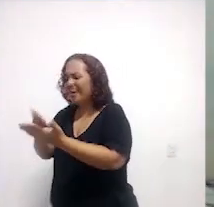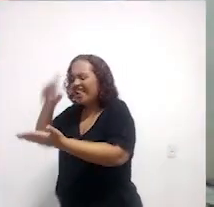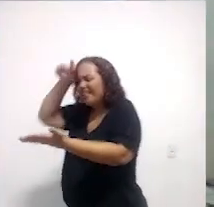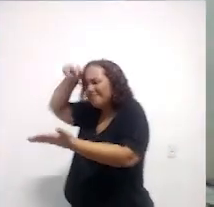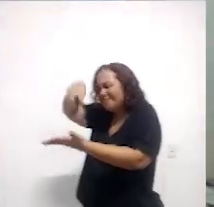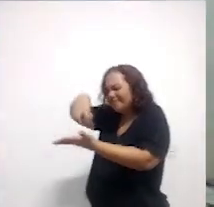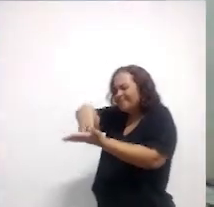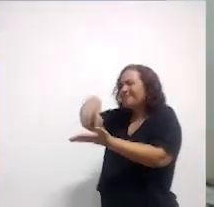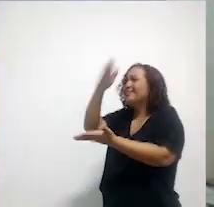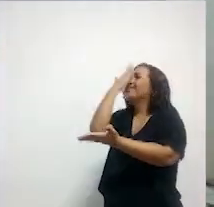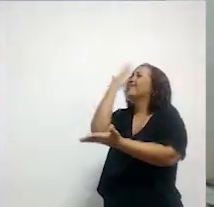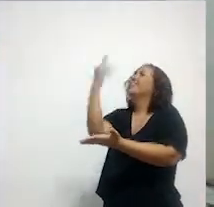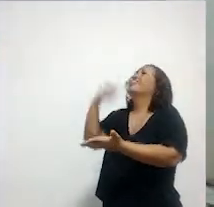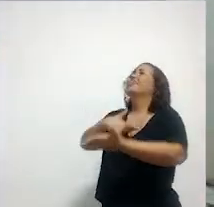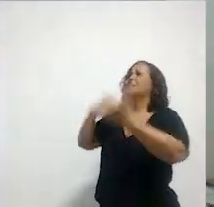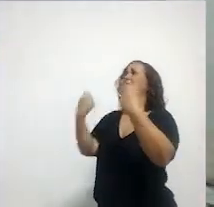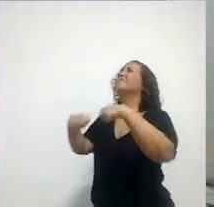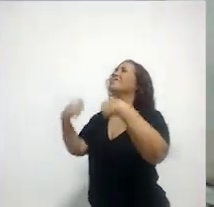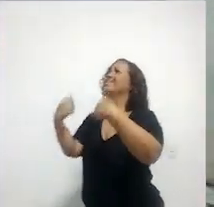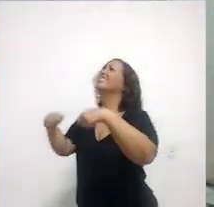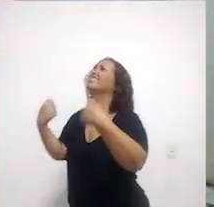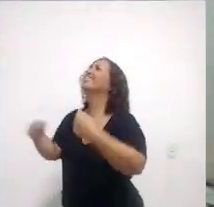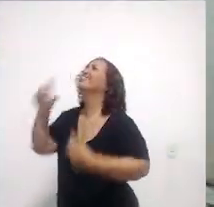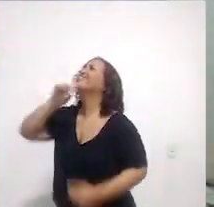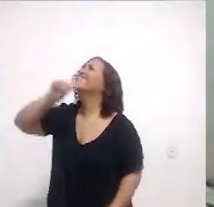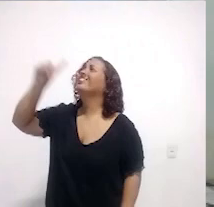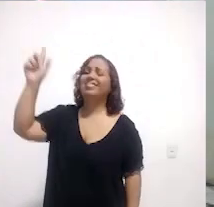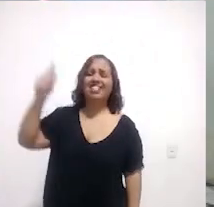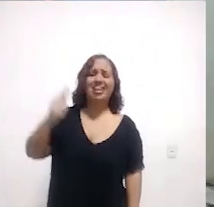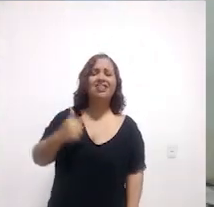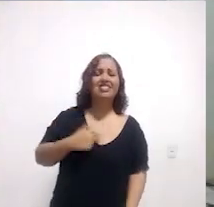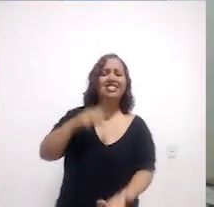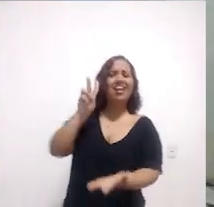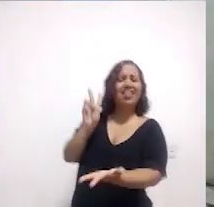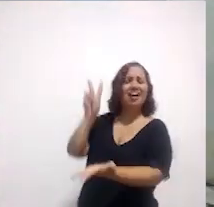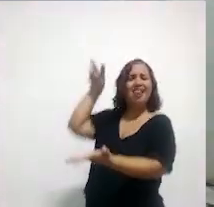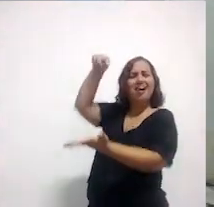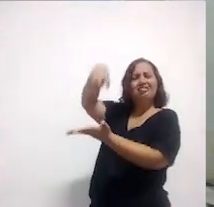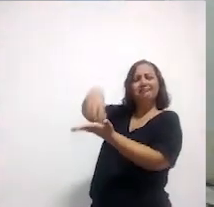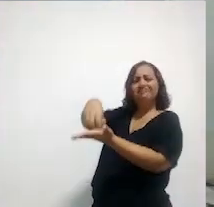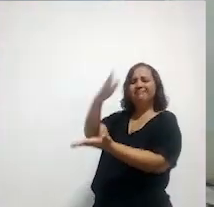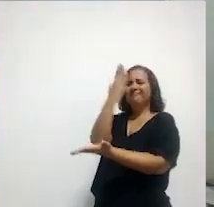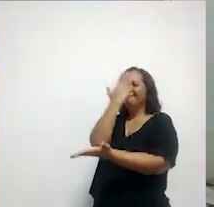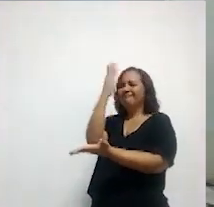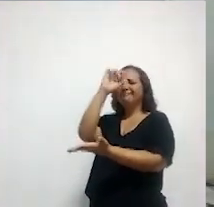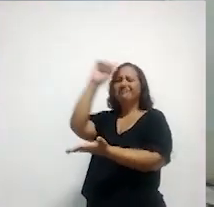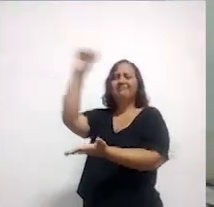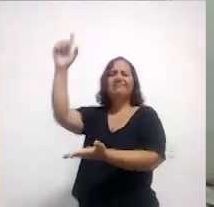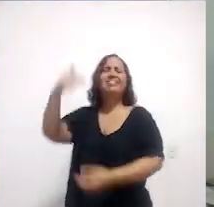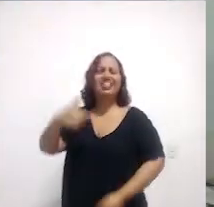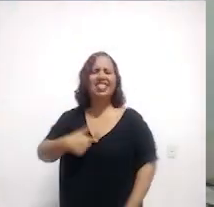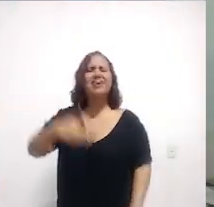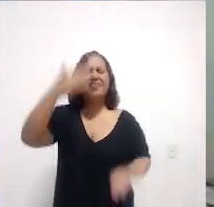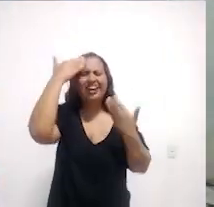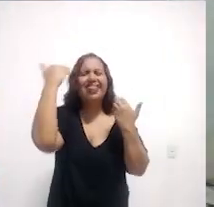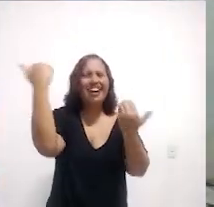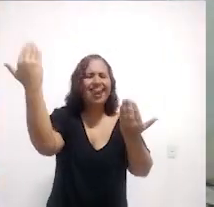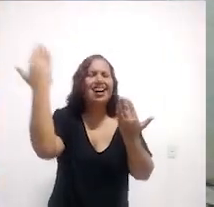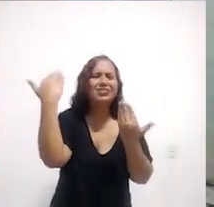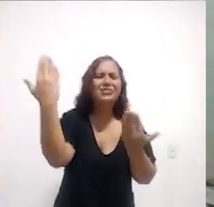derramar, dizer te preciso, me derramar, dizer que